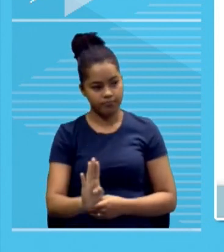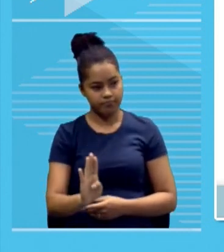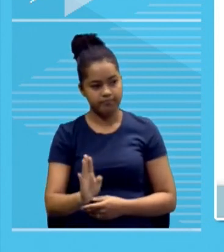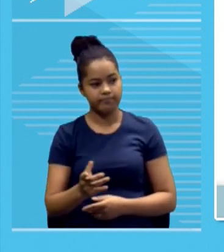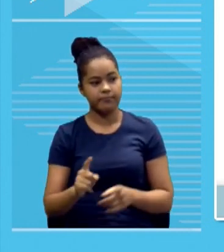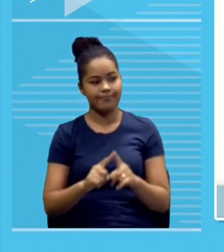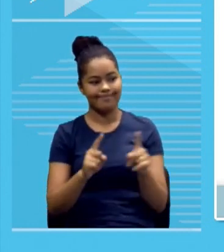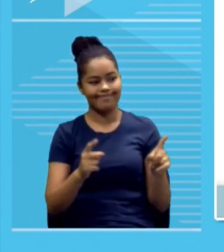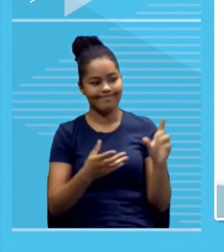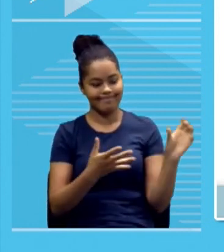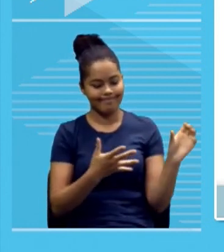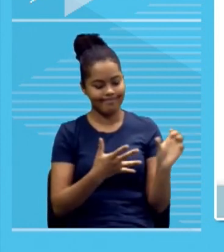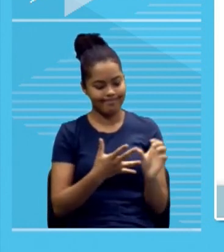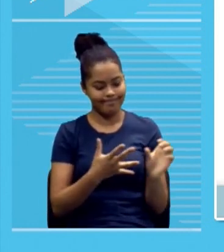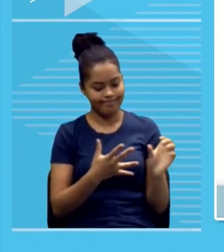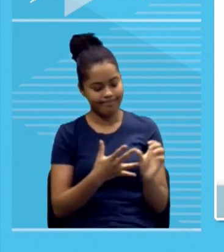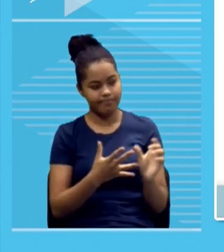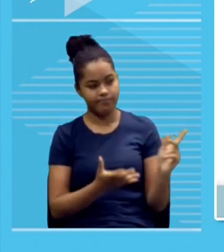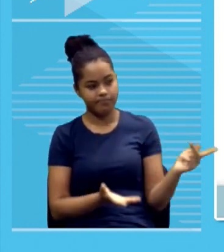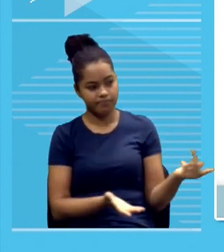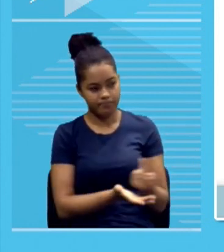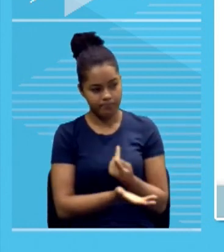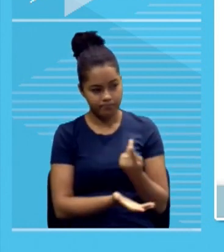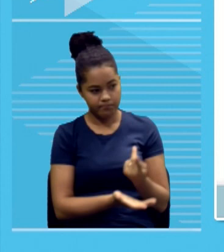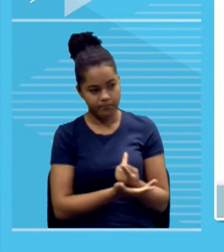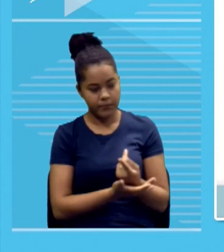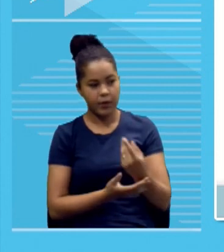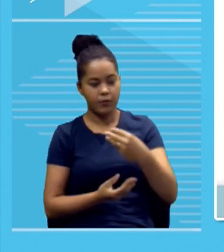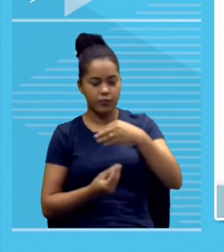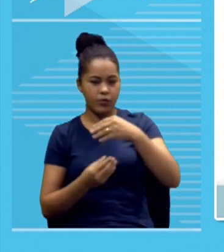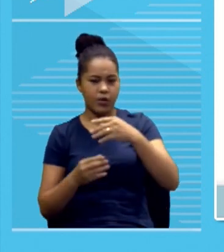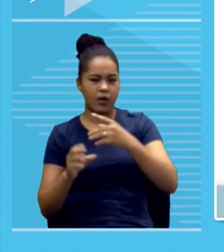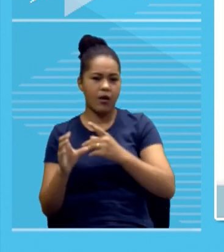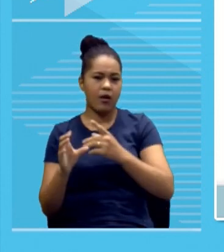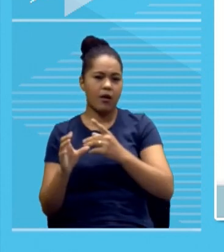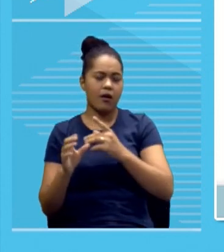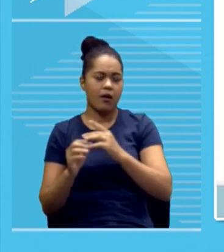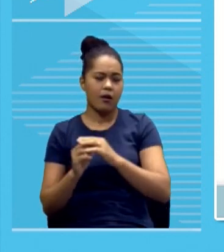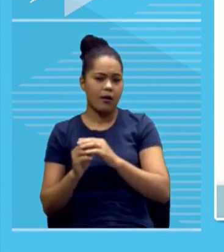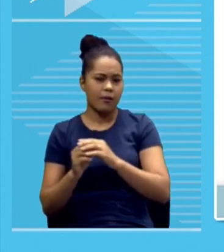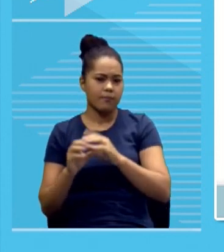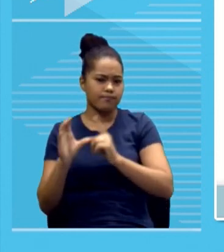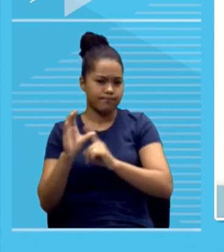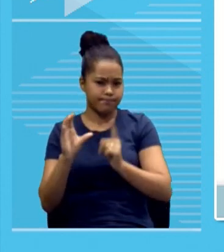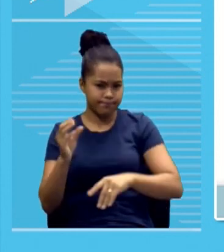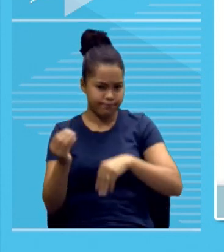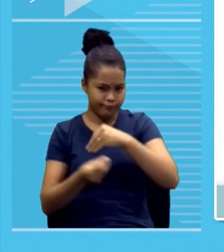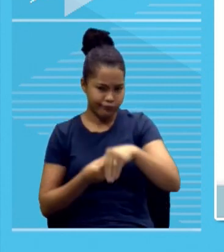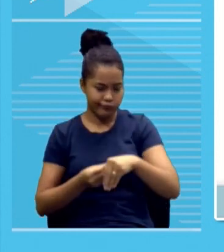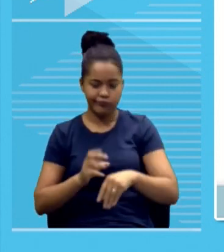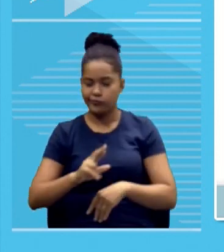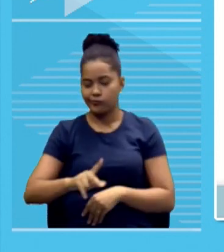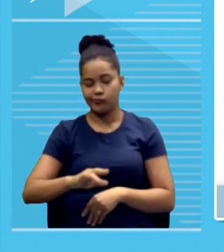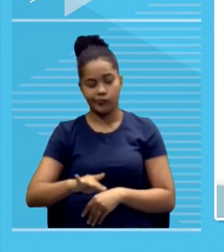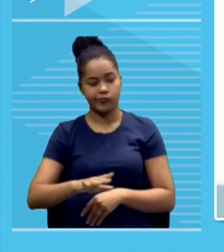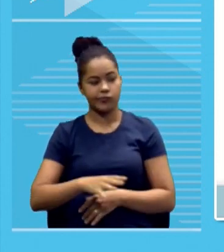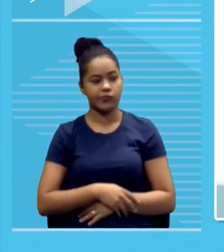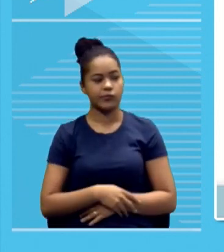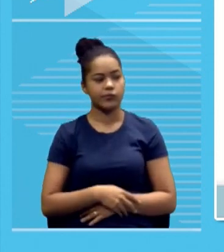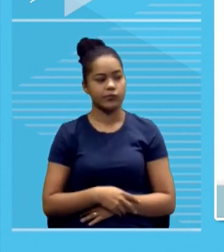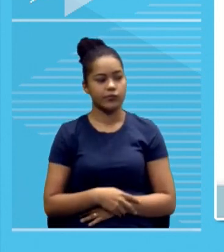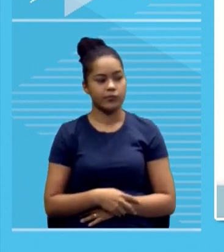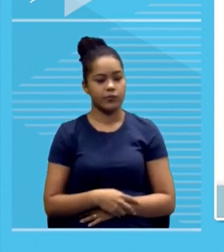bom? Misto e misto, tá bom? Paralelo, série, estão fora aí dentro desse sistema. Então, é um